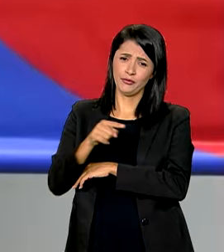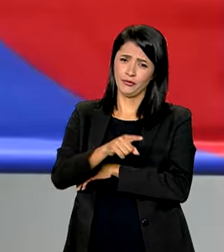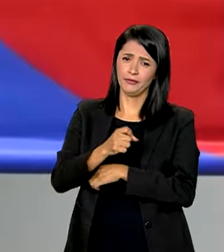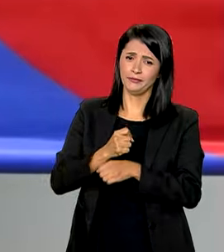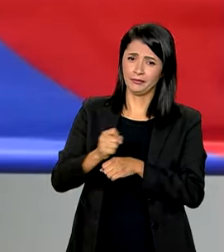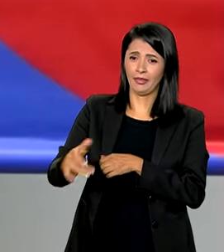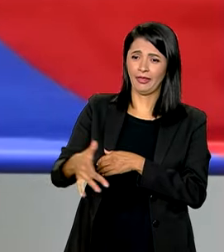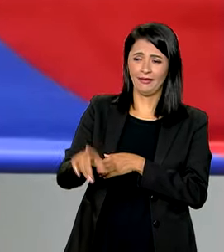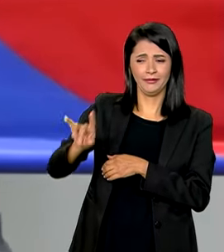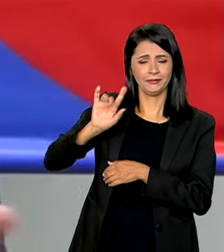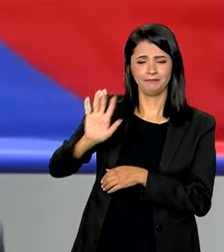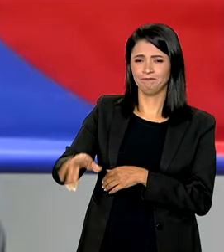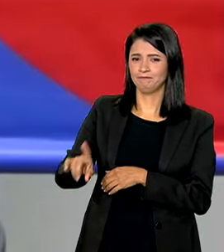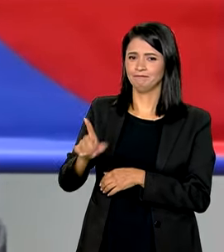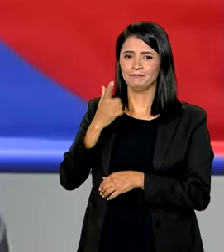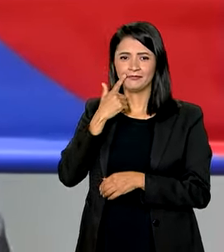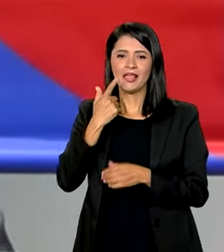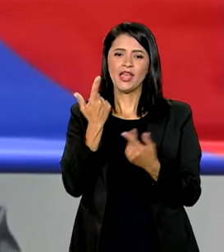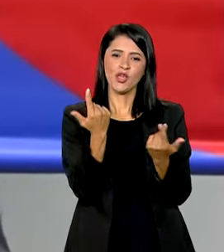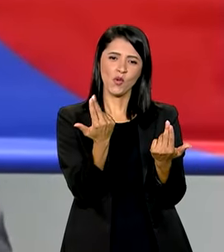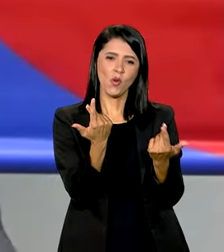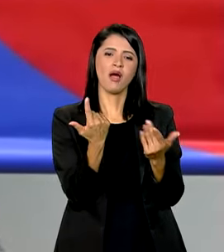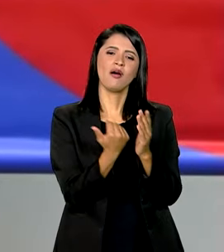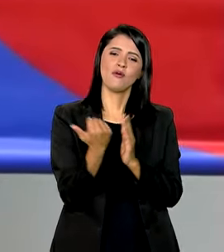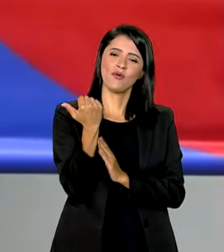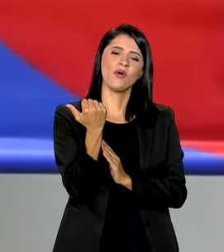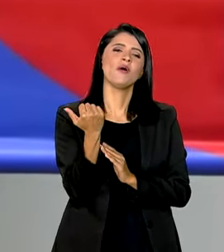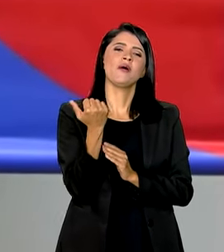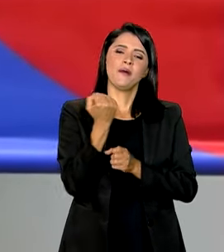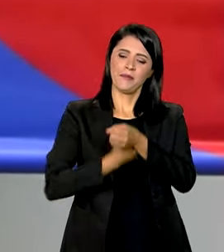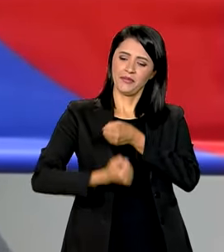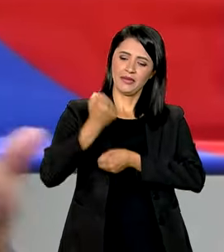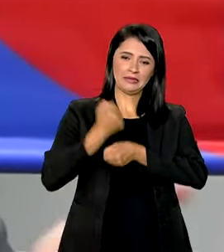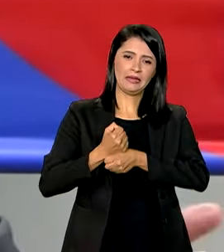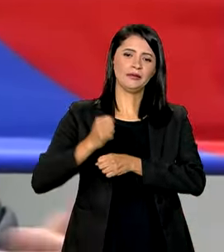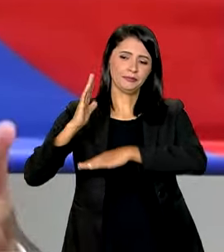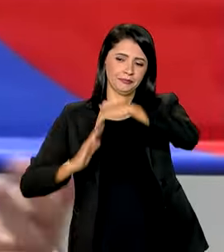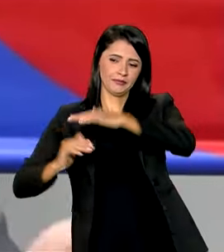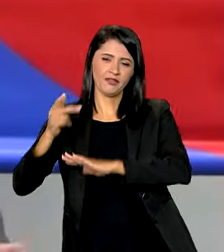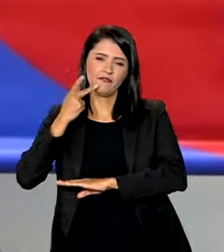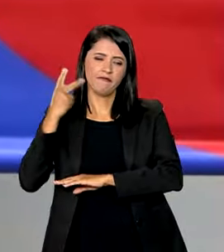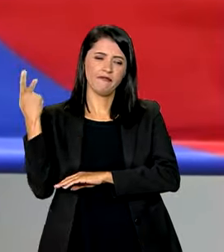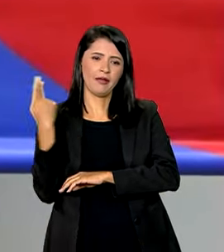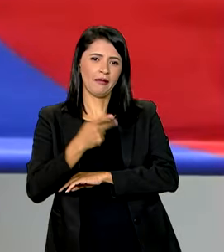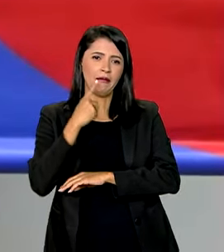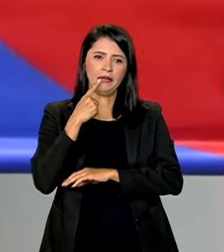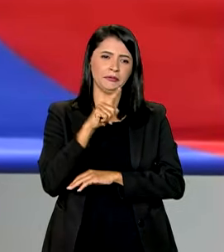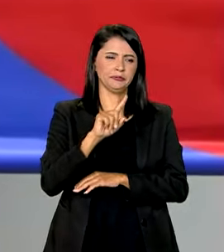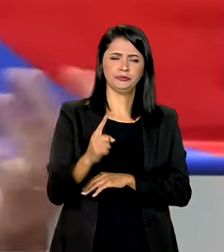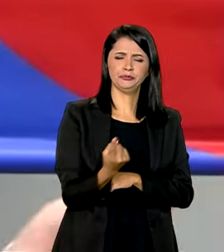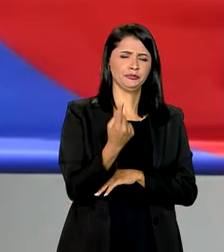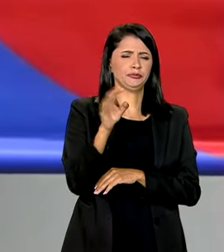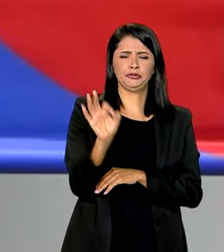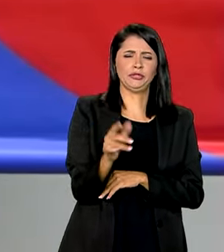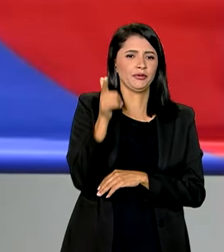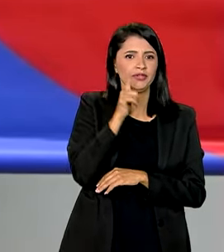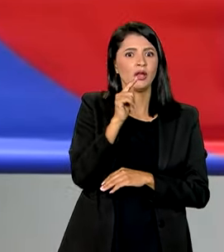ano. É assim como cresceu mais no ano passado, quando os especialistas projetaram que não chegava a 1%,